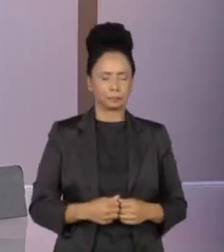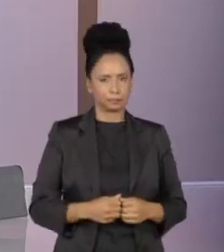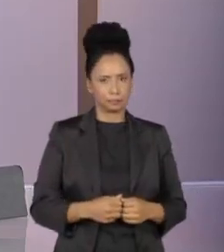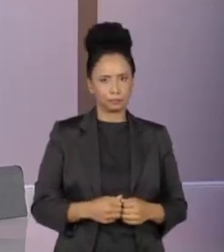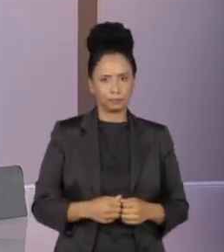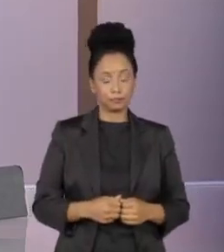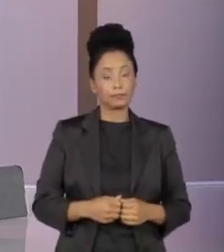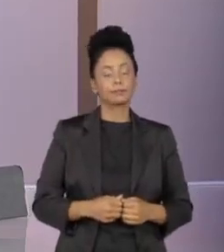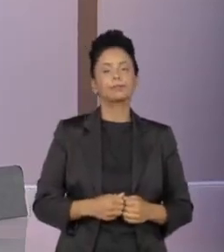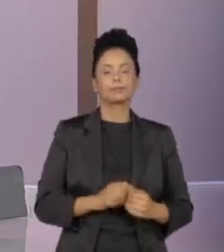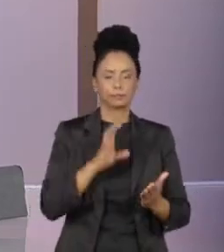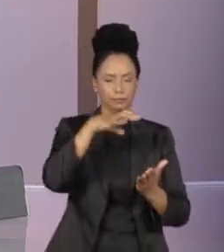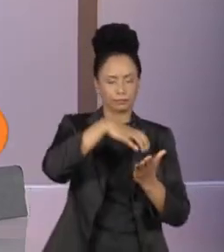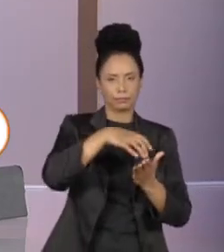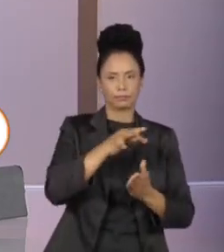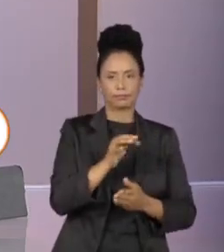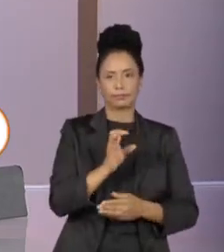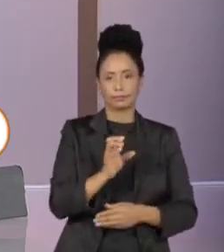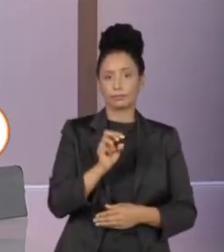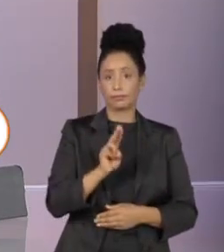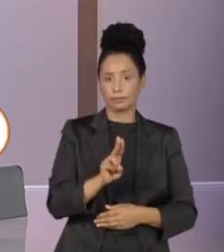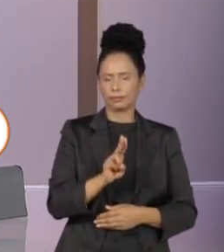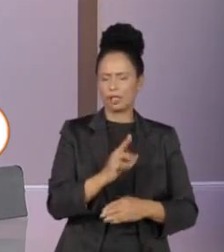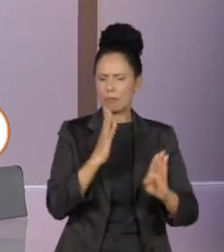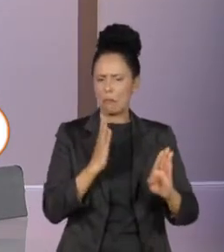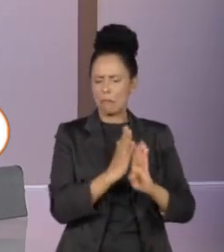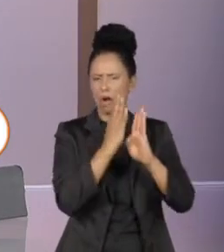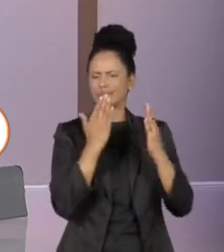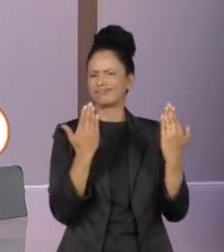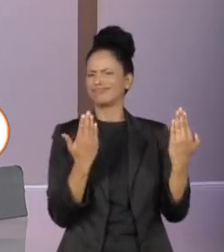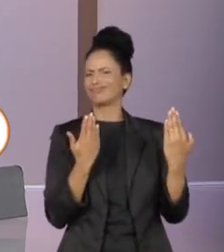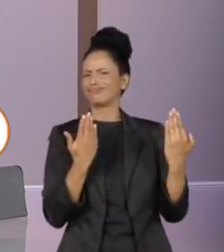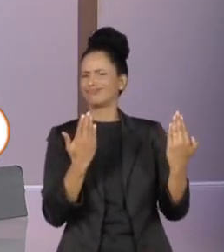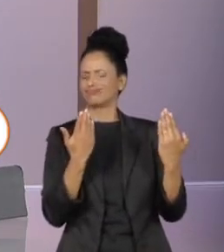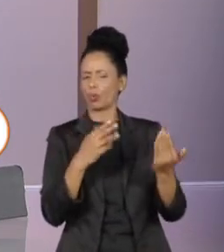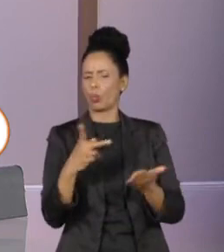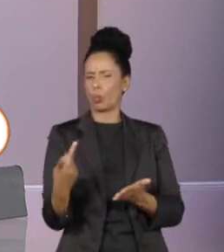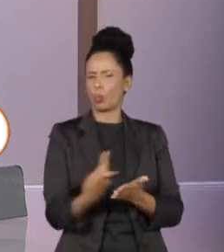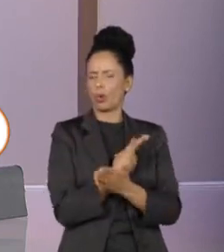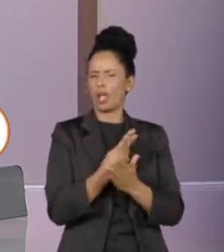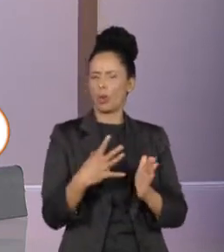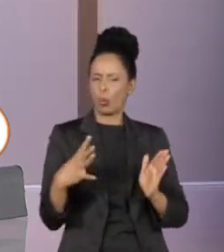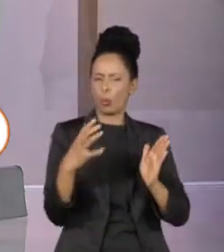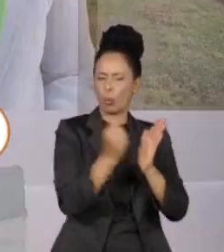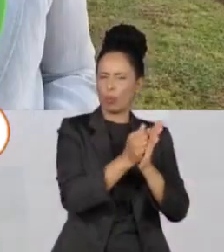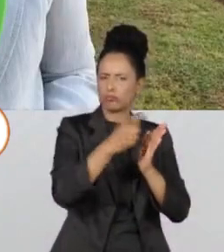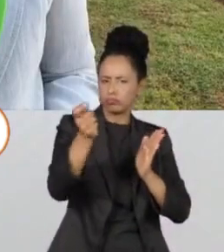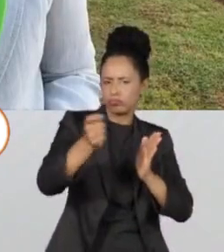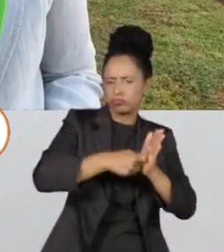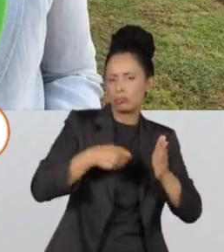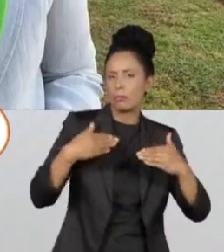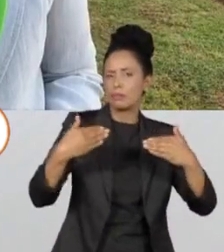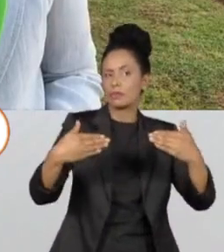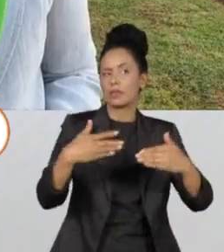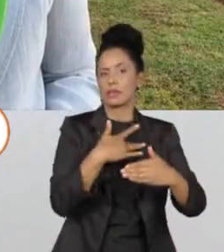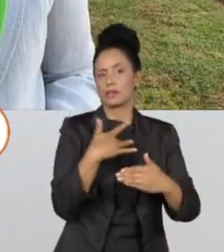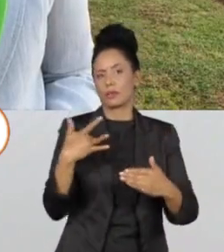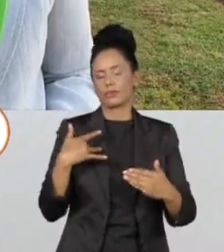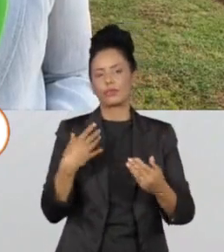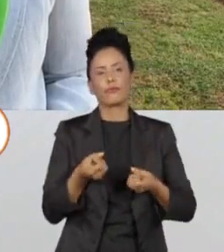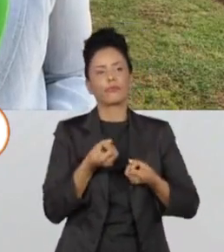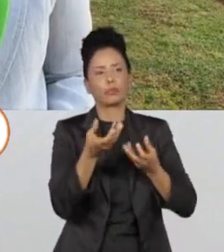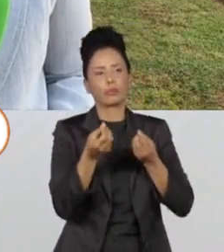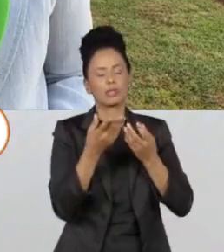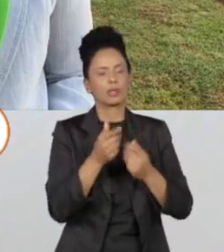O Tribunal de Contas da União identificou indícios de irregularidades em contratos do Ministério da Saúde. Quem tem as